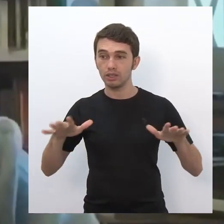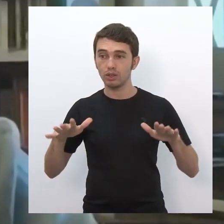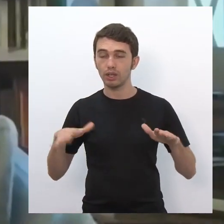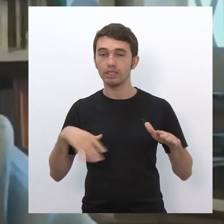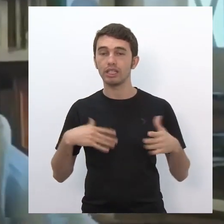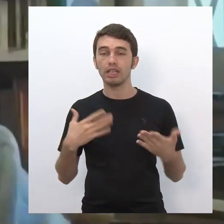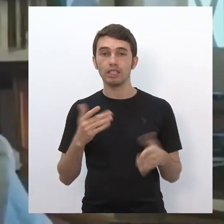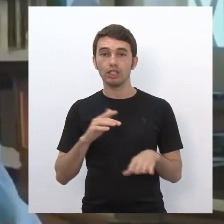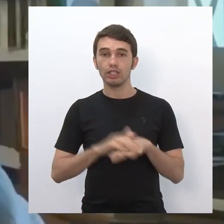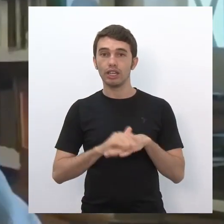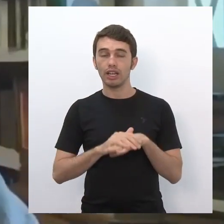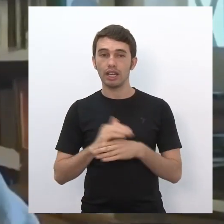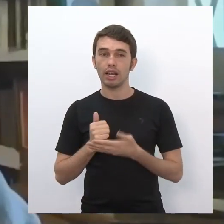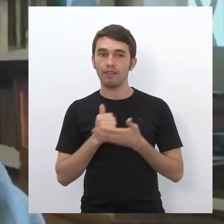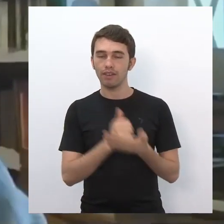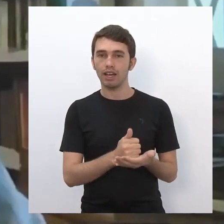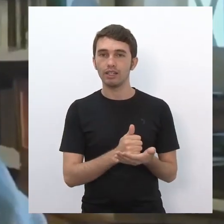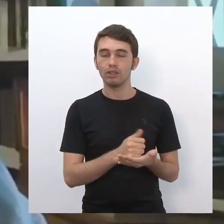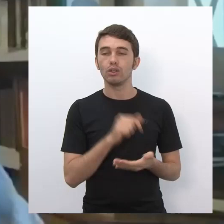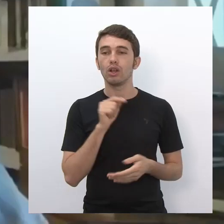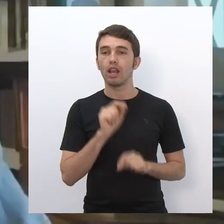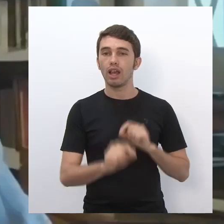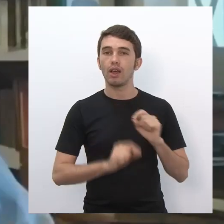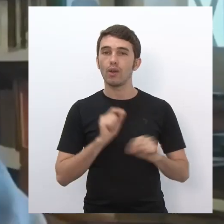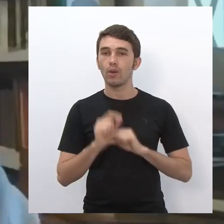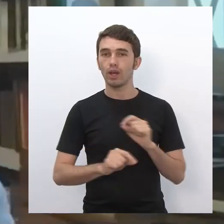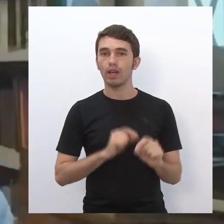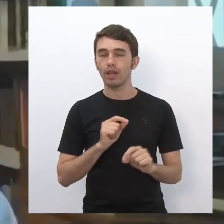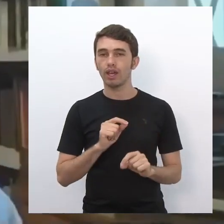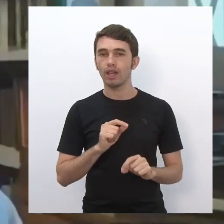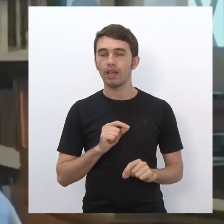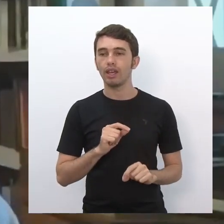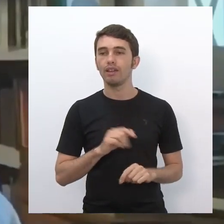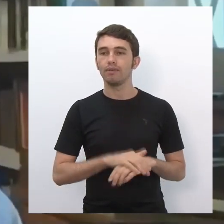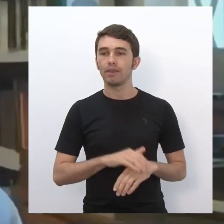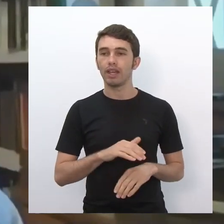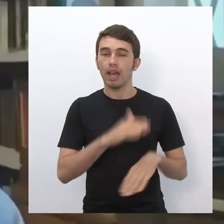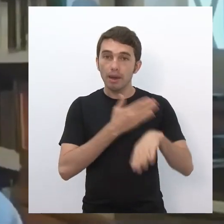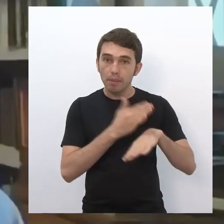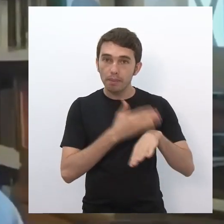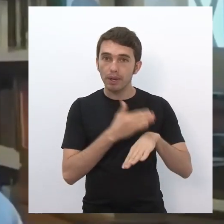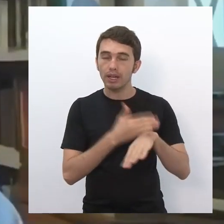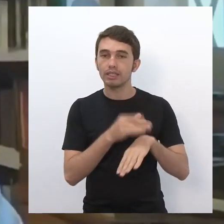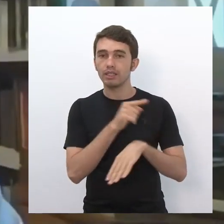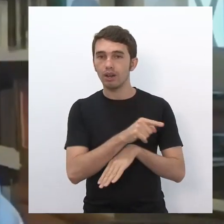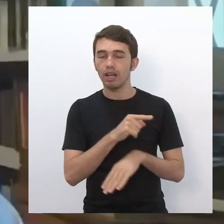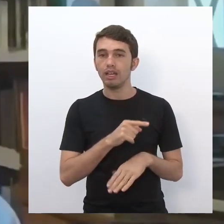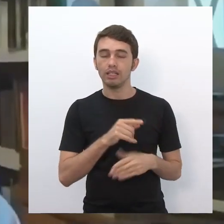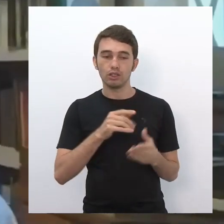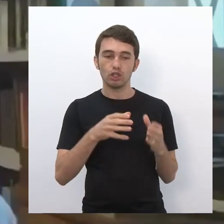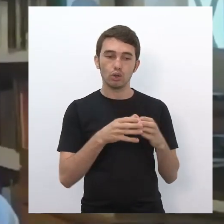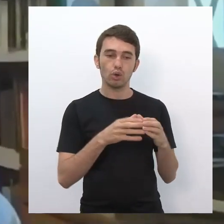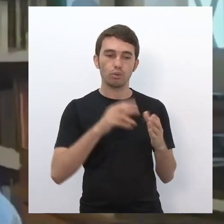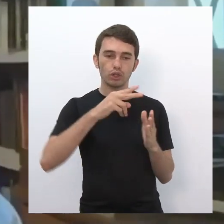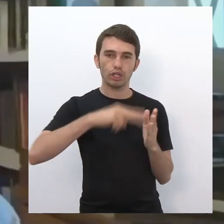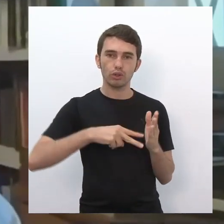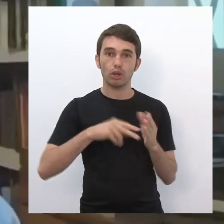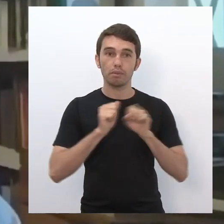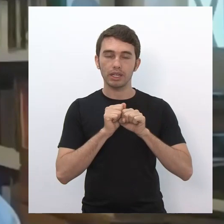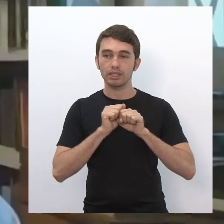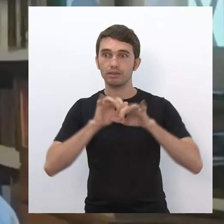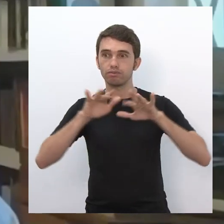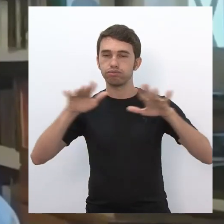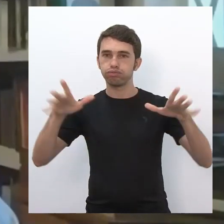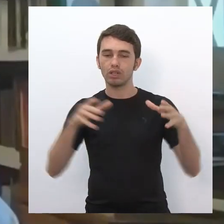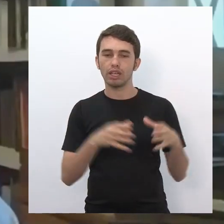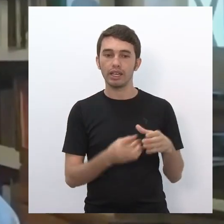tem levado ao SISEB é a capacitação em clubes de leitura, para que se proliferem os clubes de leitura